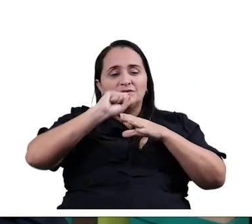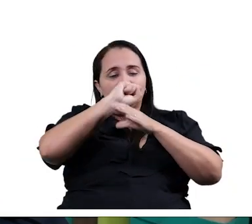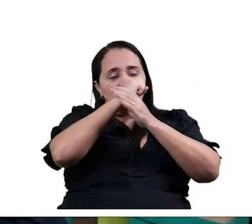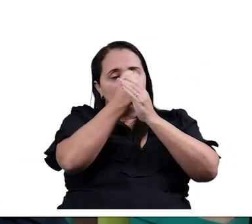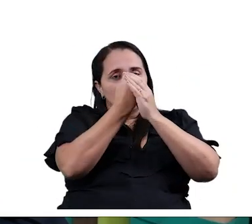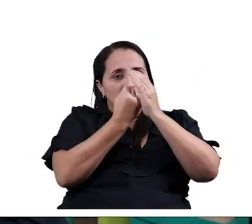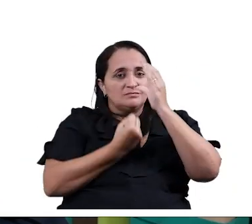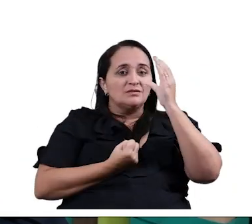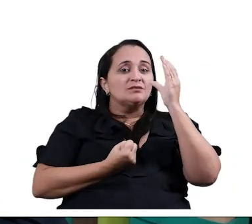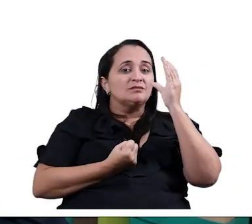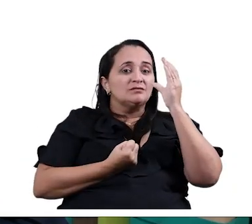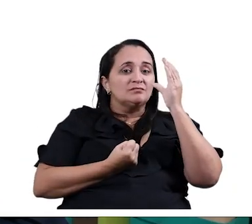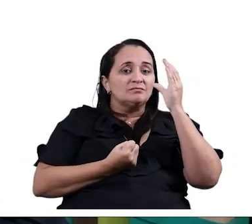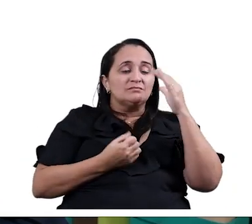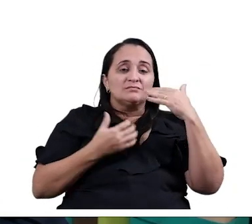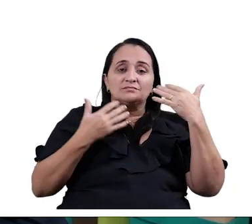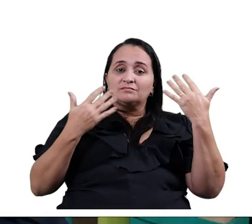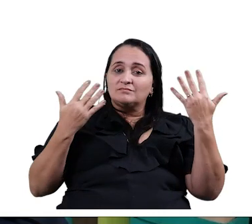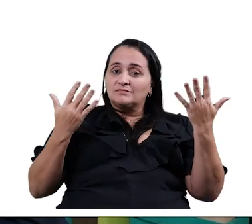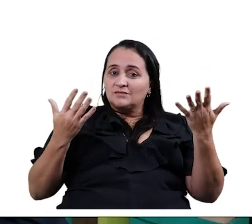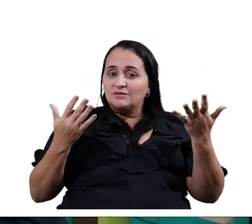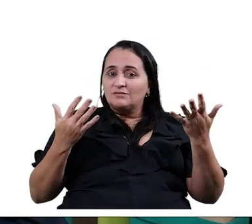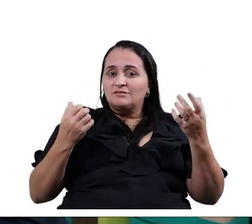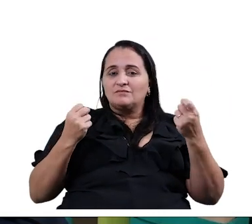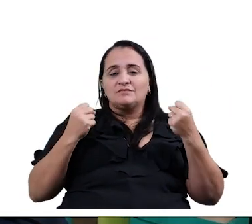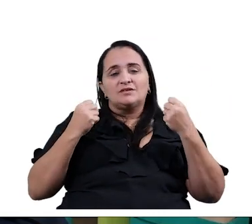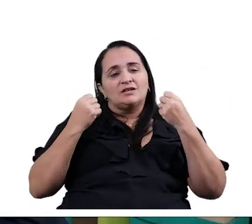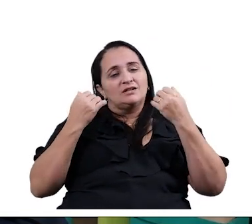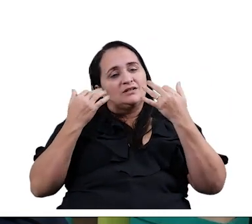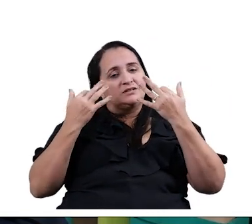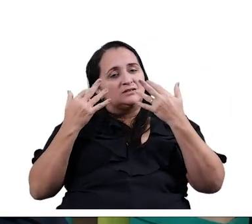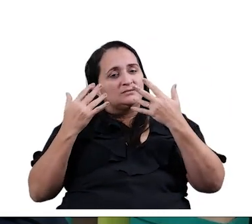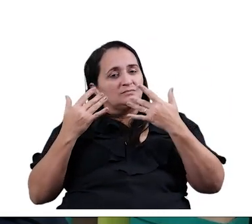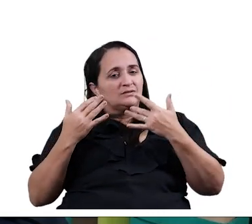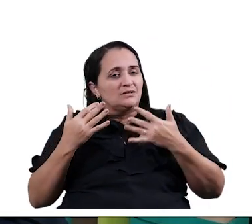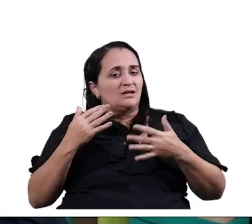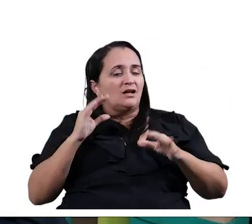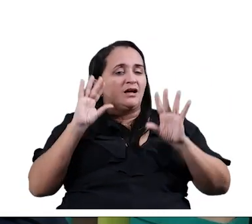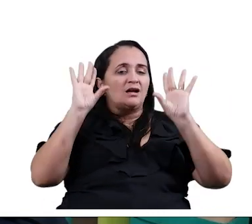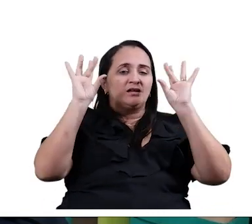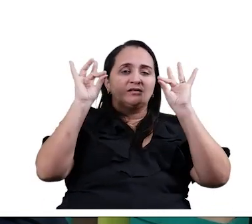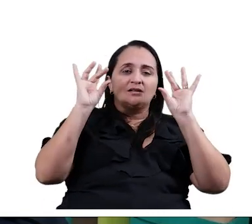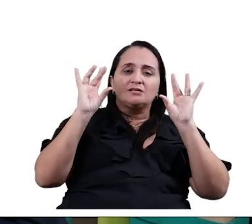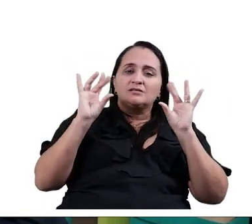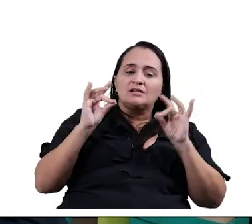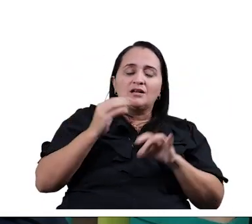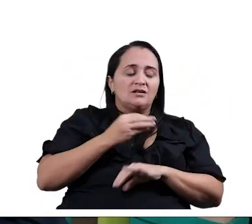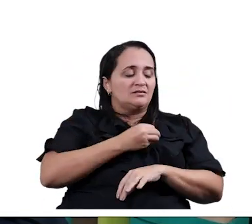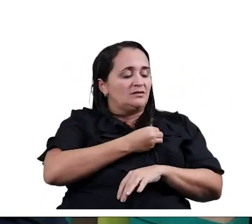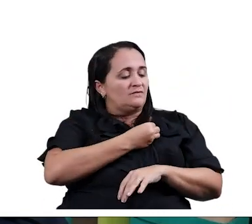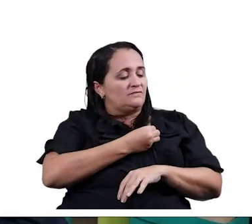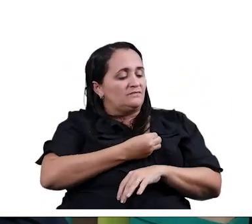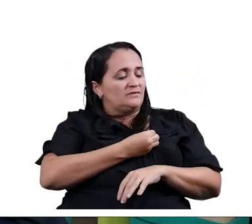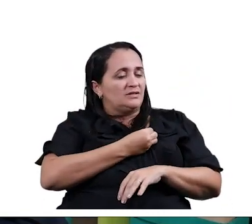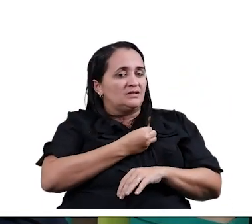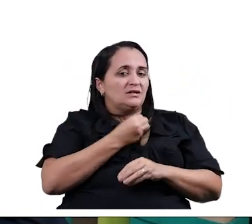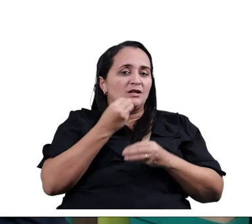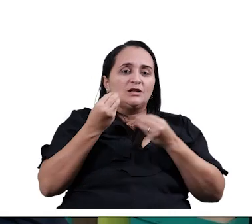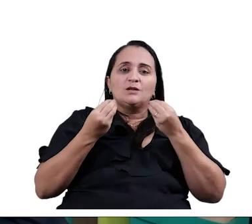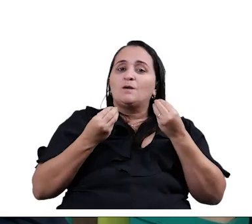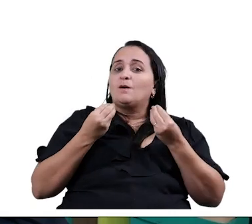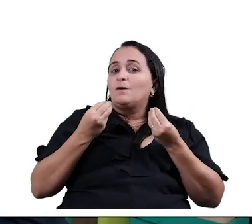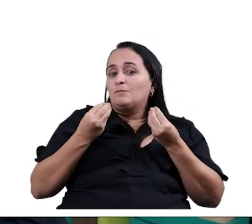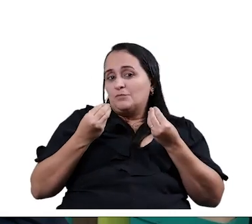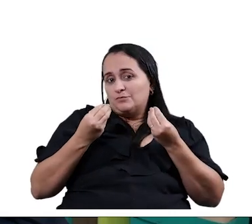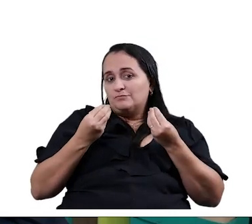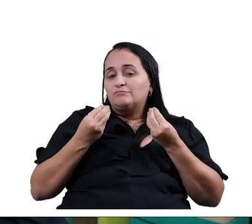basquete. Então, a biografia dele vai narrar aspectos da vida dele, das situações da vida dele,